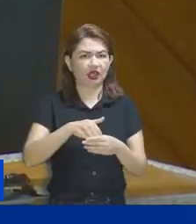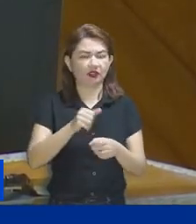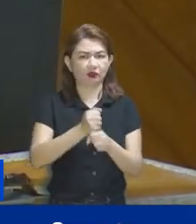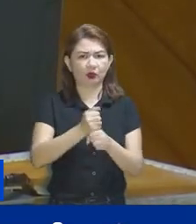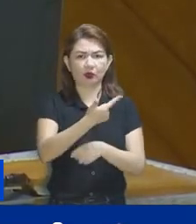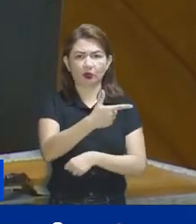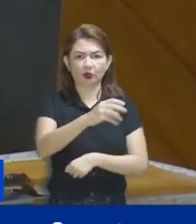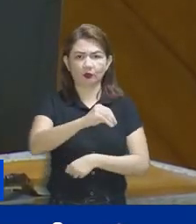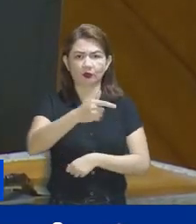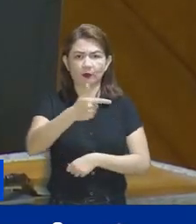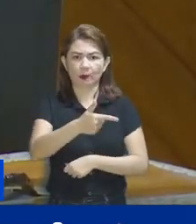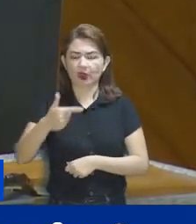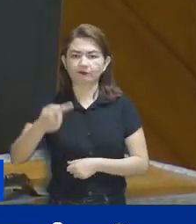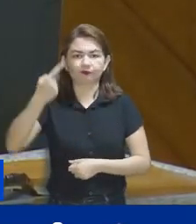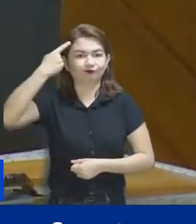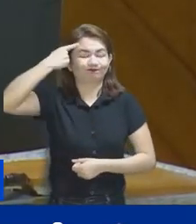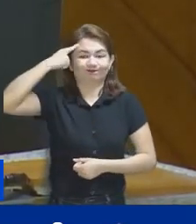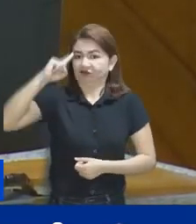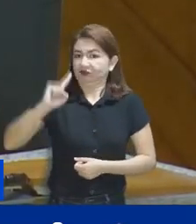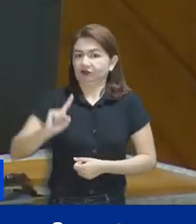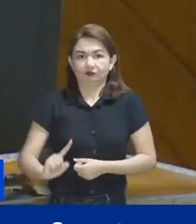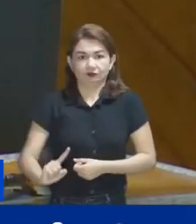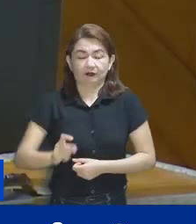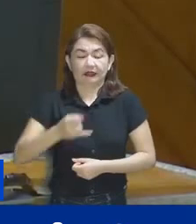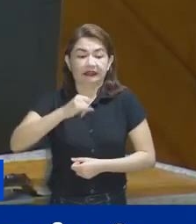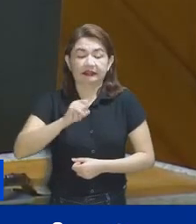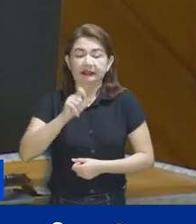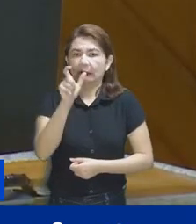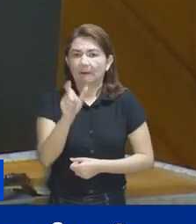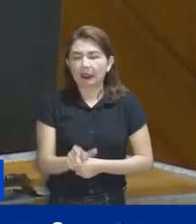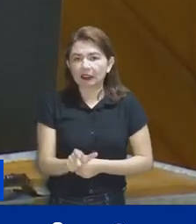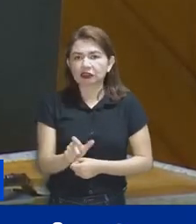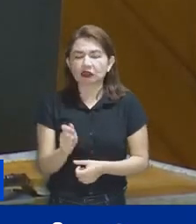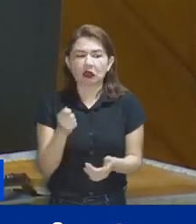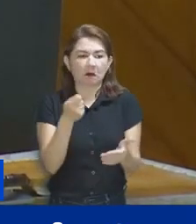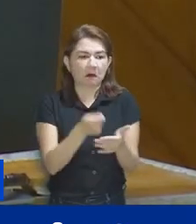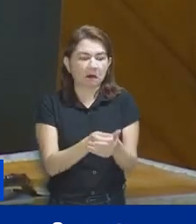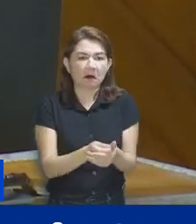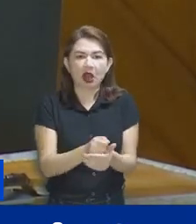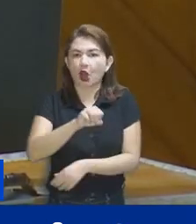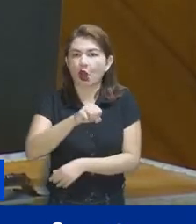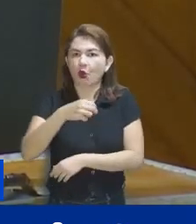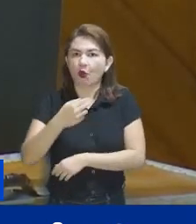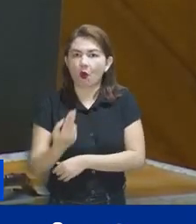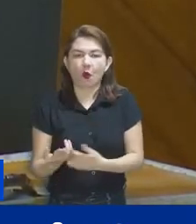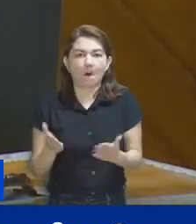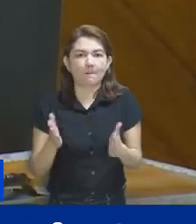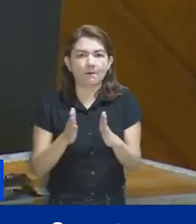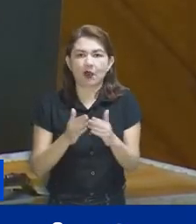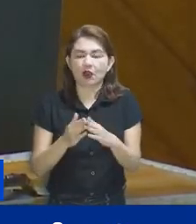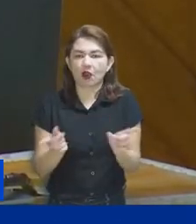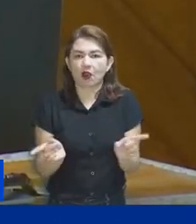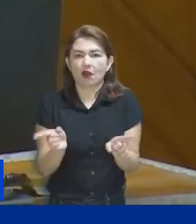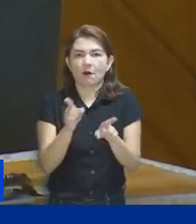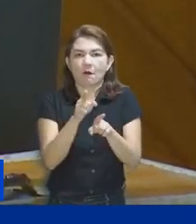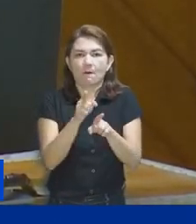2022, desconhecendo se alguém o pagou ou se ocorreu em troca de